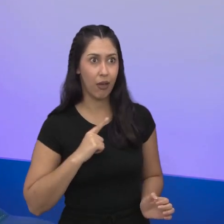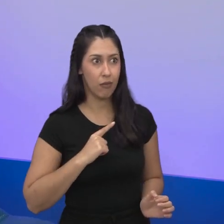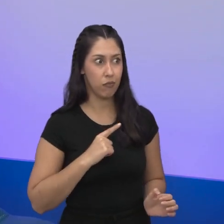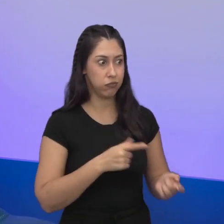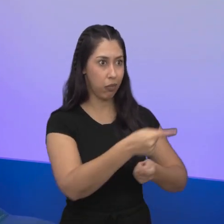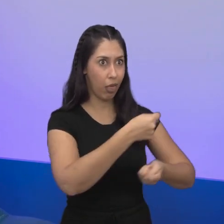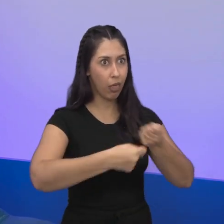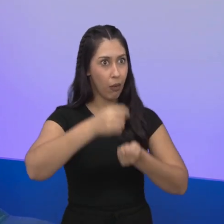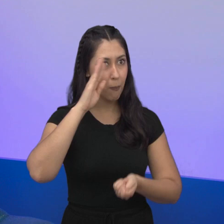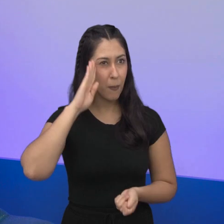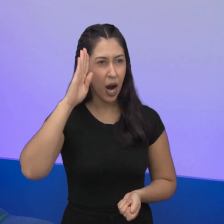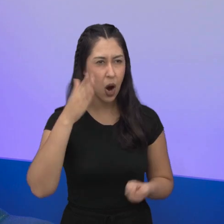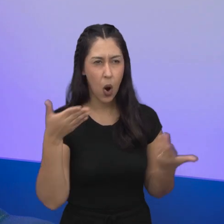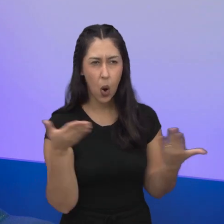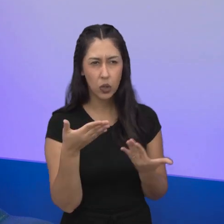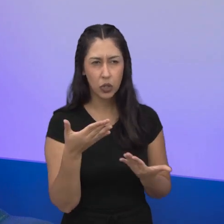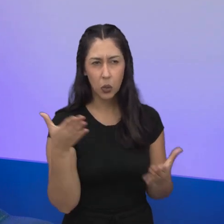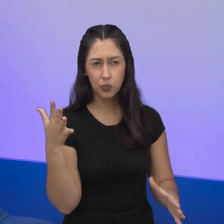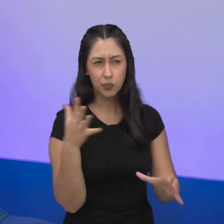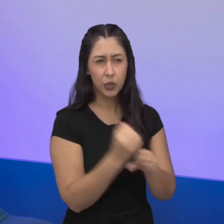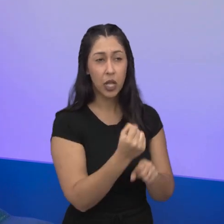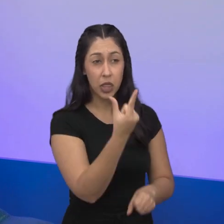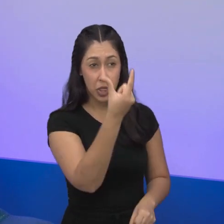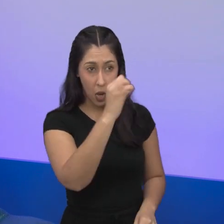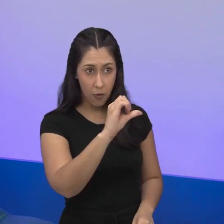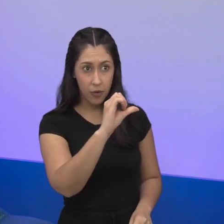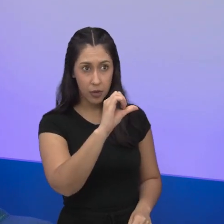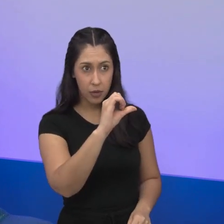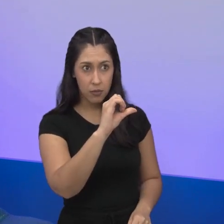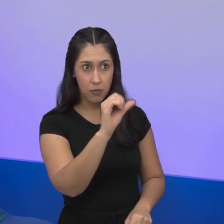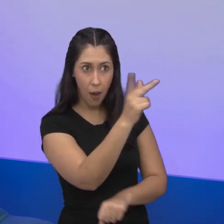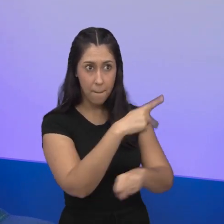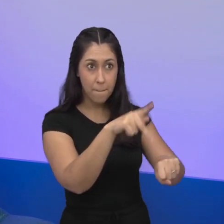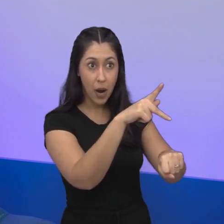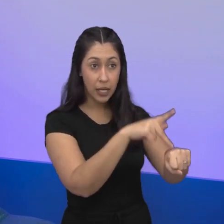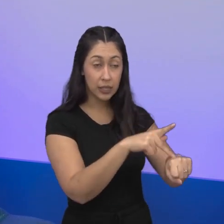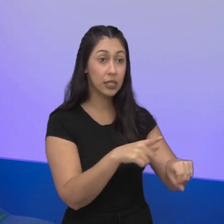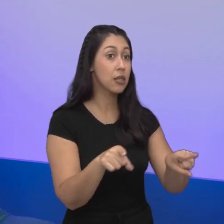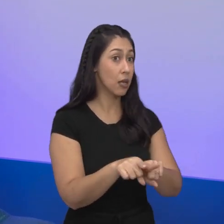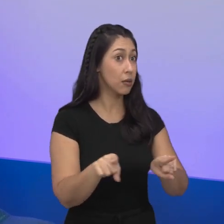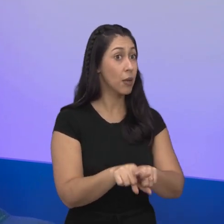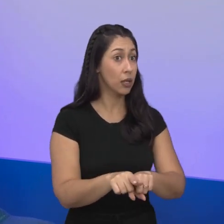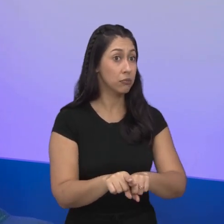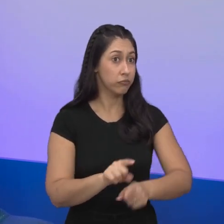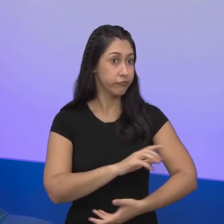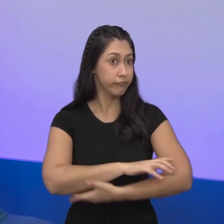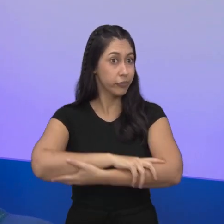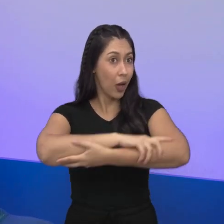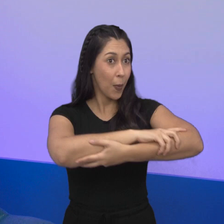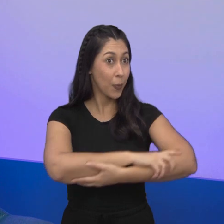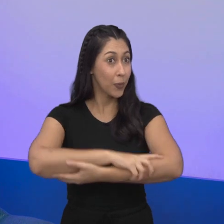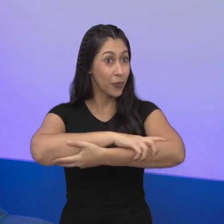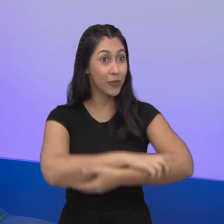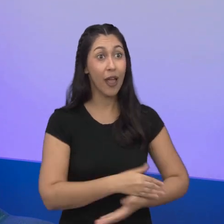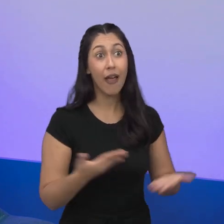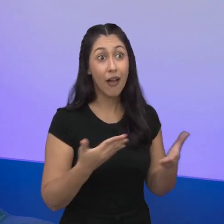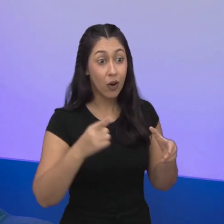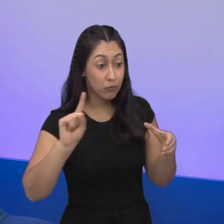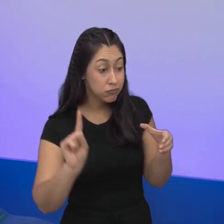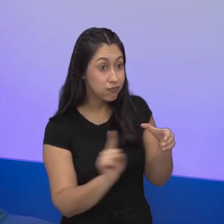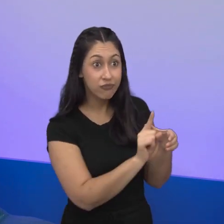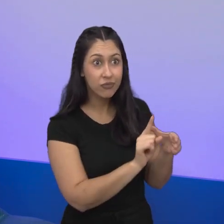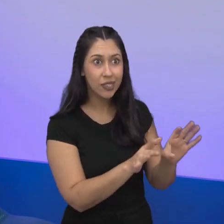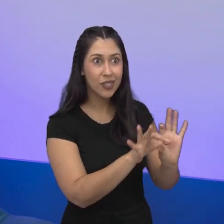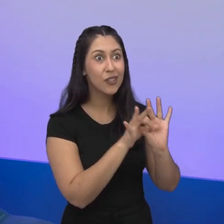Hoje são 19 países pertencentes ao grupo. Além dos países, tem a União Europeia e agora, este ano, também está entrando a